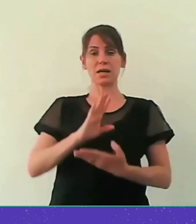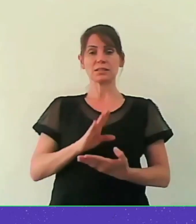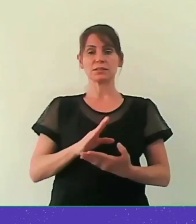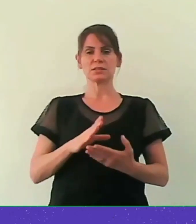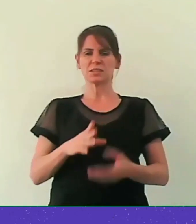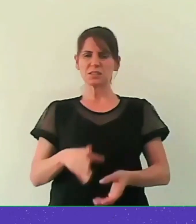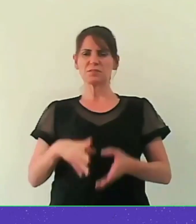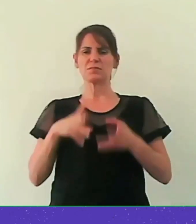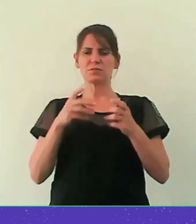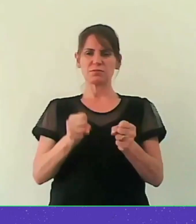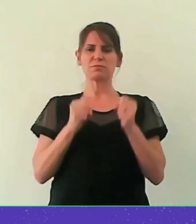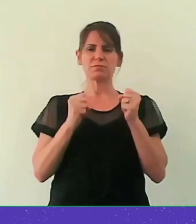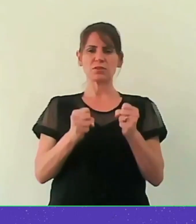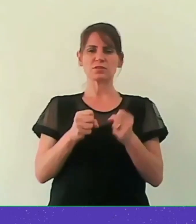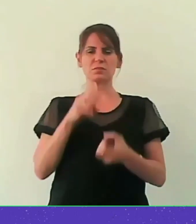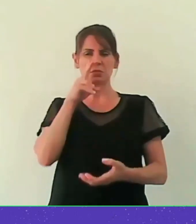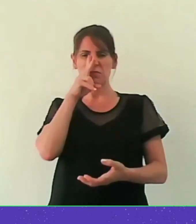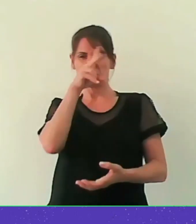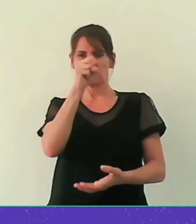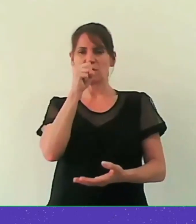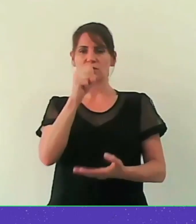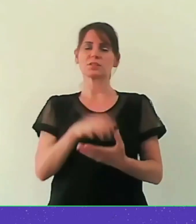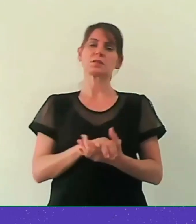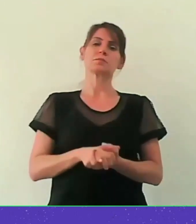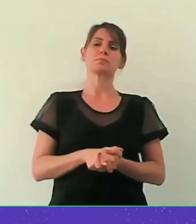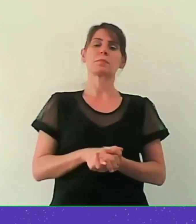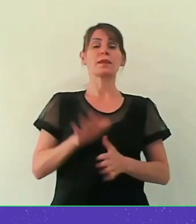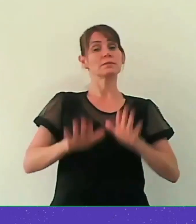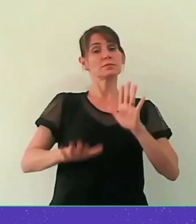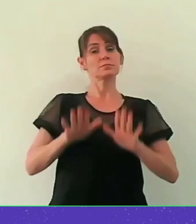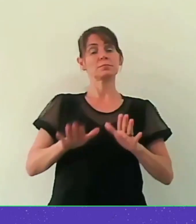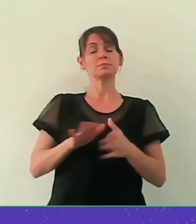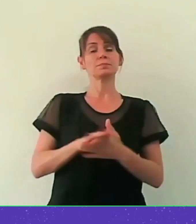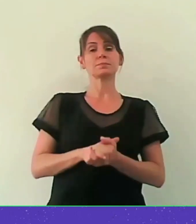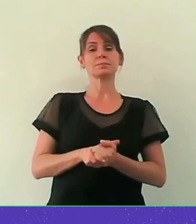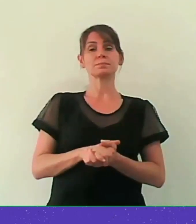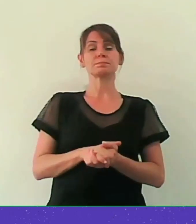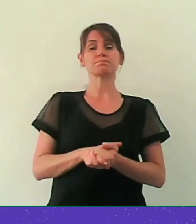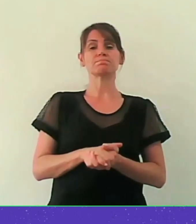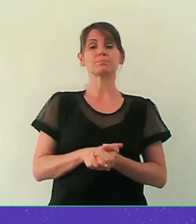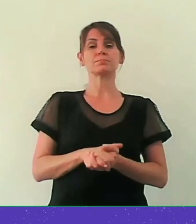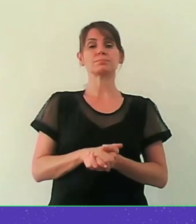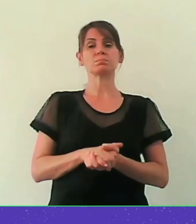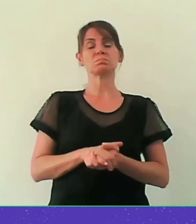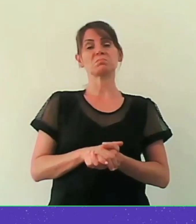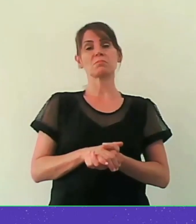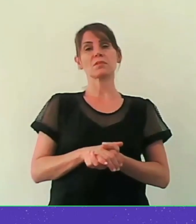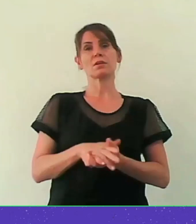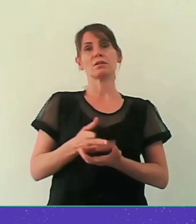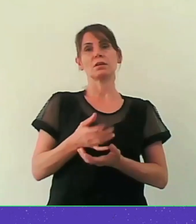cilindros com turbo, ou 6 turbo, ou V8.